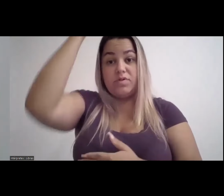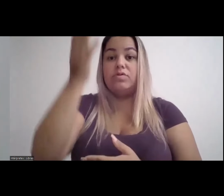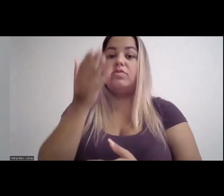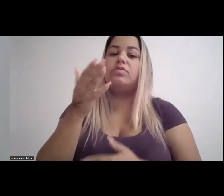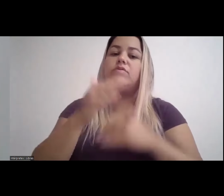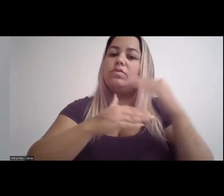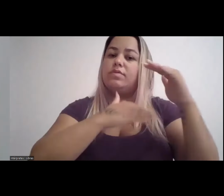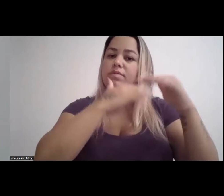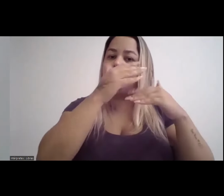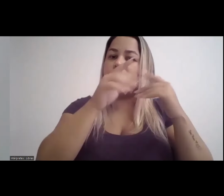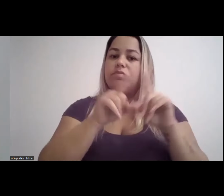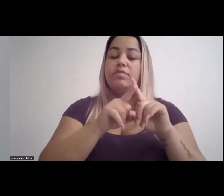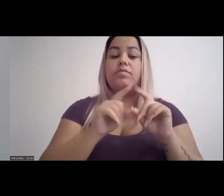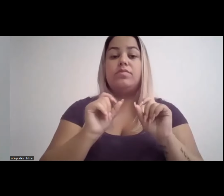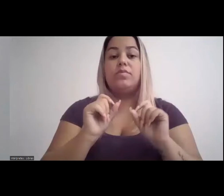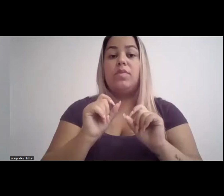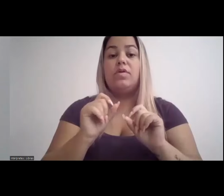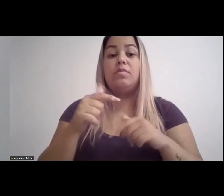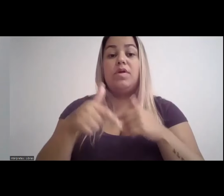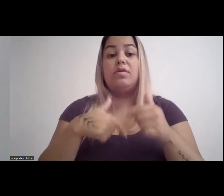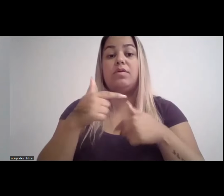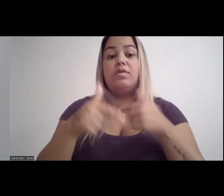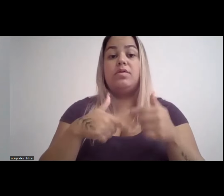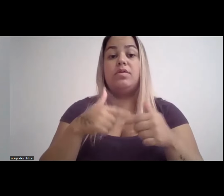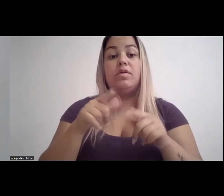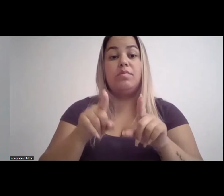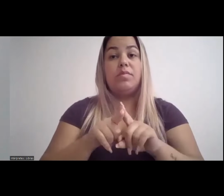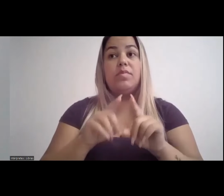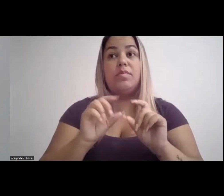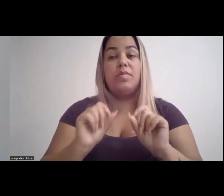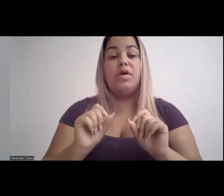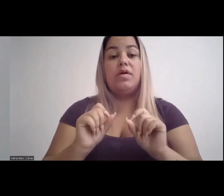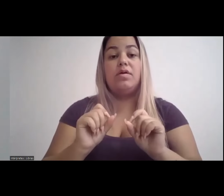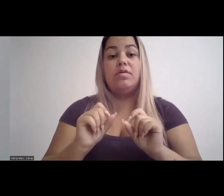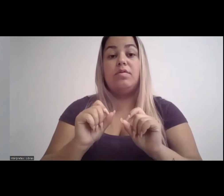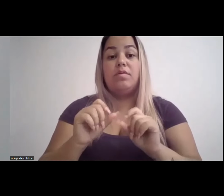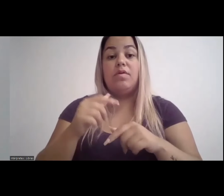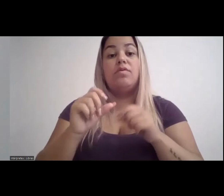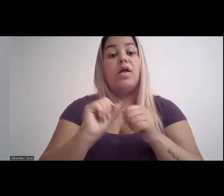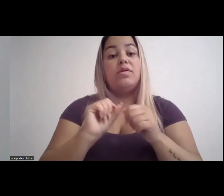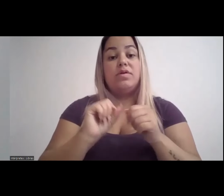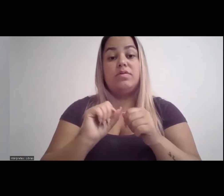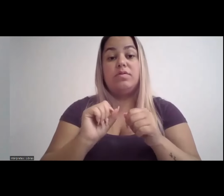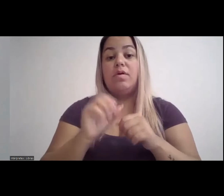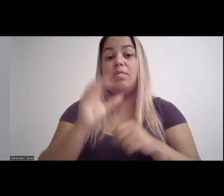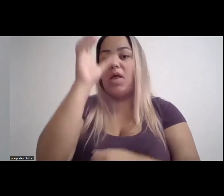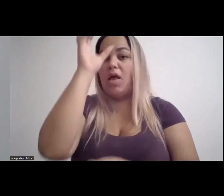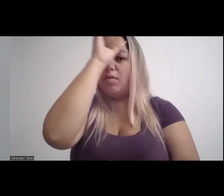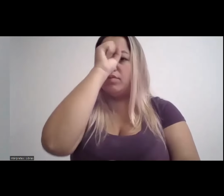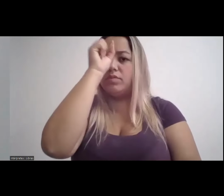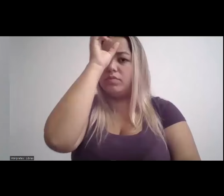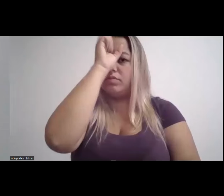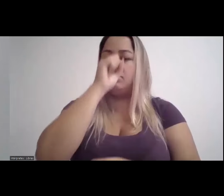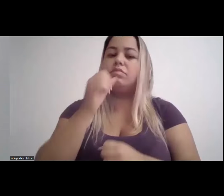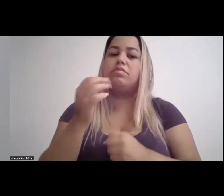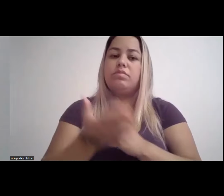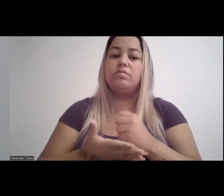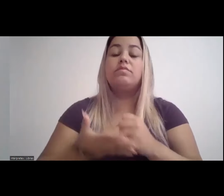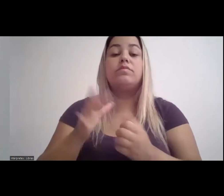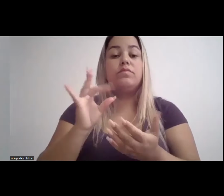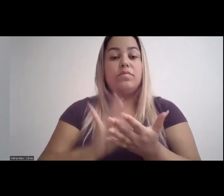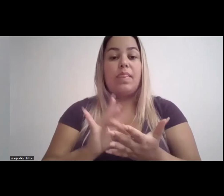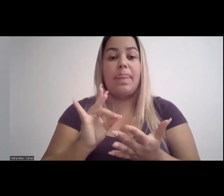trabalha com adultos, então a gente trabalha muito com os princípios da andragogia, a gente trabalha com aprender fazendo, com aprender com base em problemas reais, aprender com